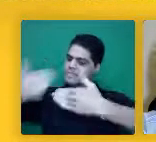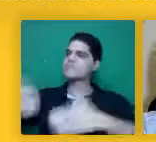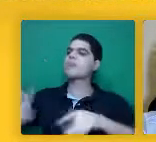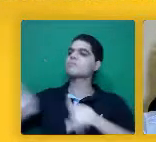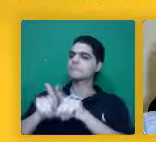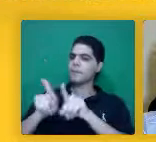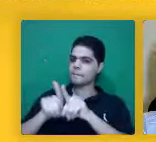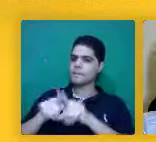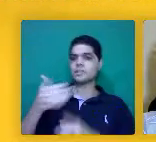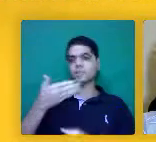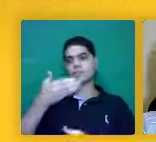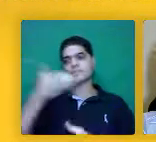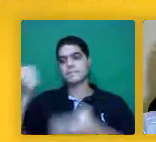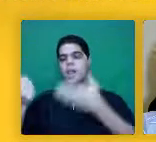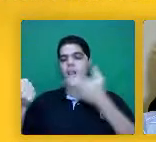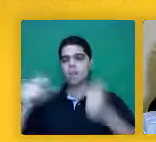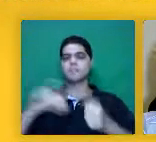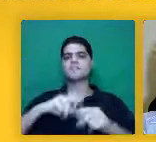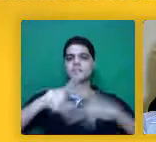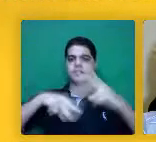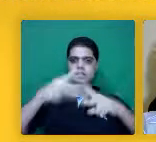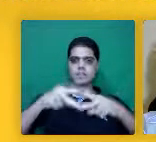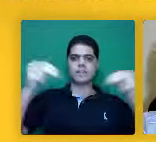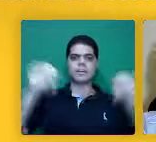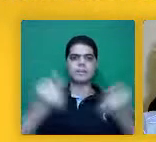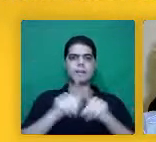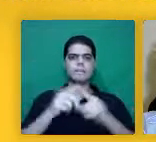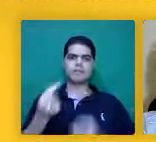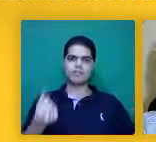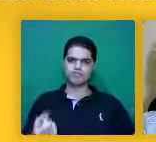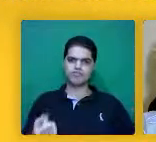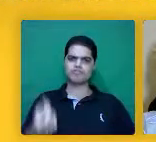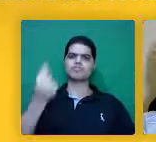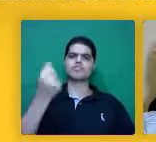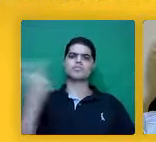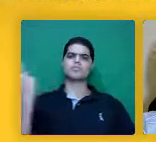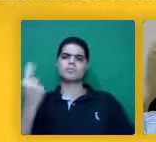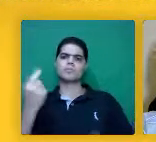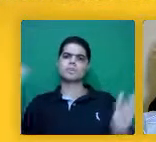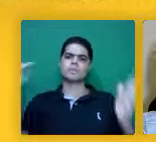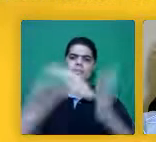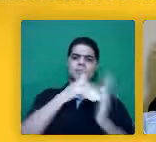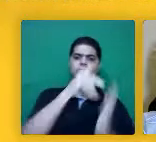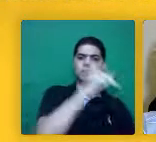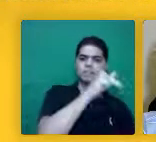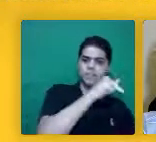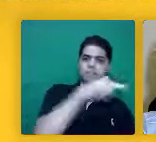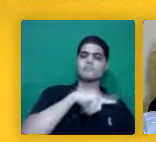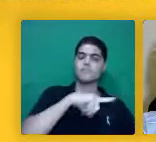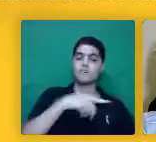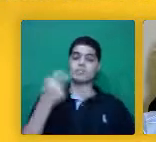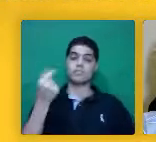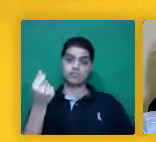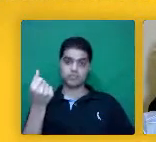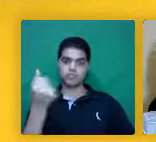soluções, elas vão receber ali premiação em dinheiro, então do 1º ao 7º lugar tem essa premiação, esse dinheiro vai